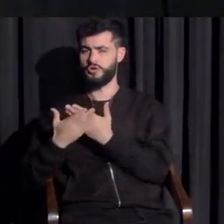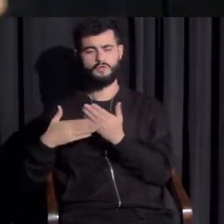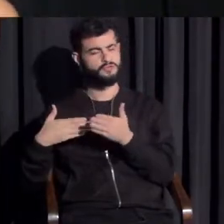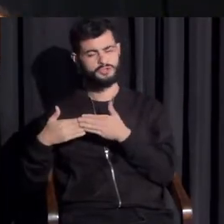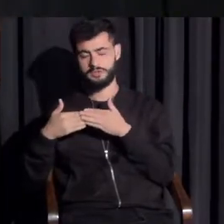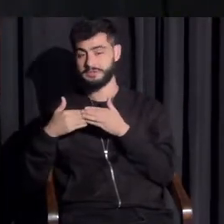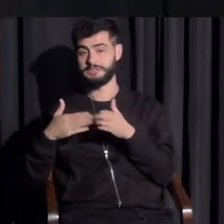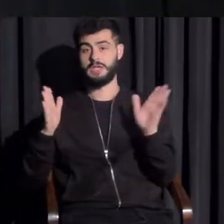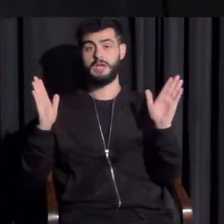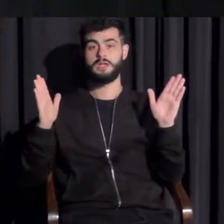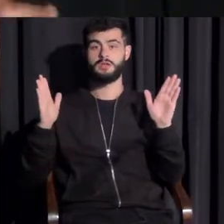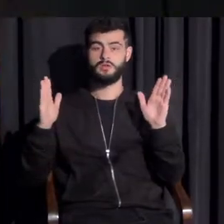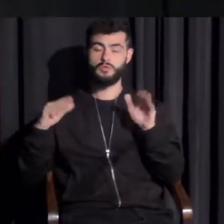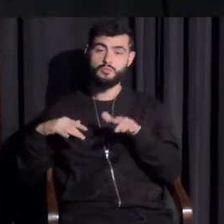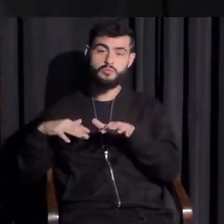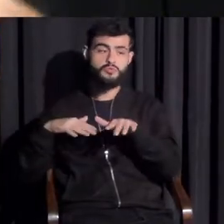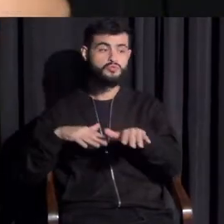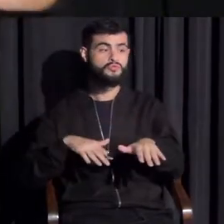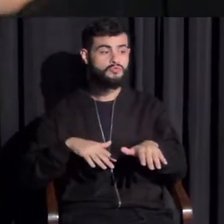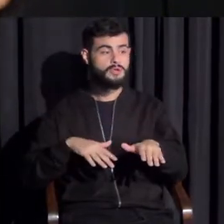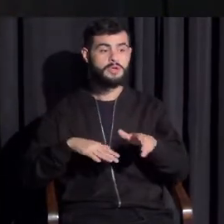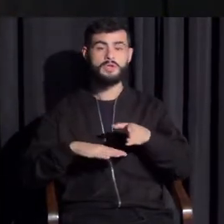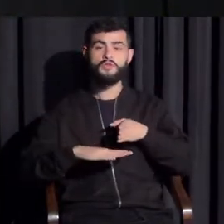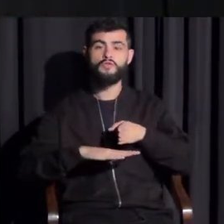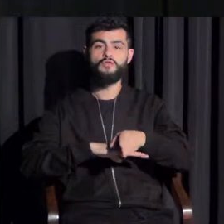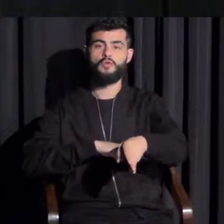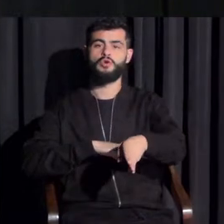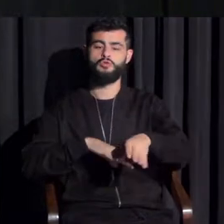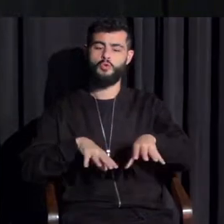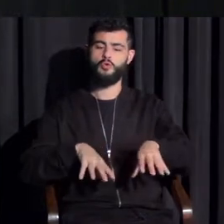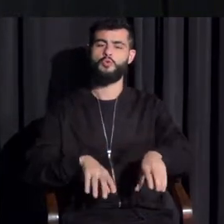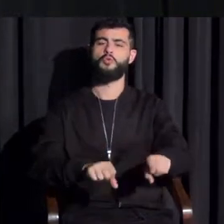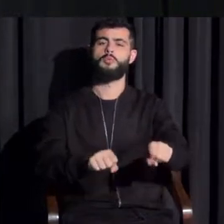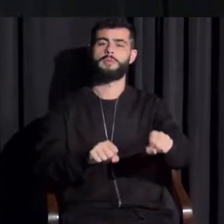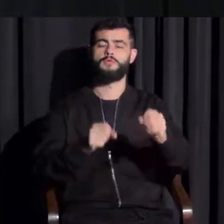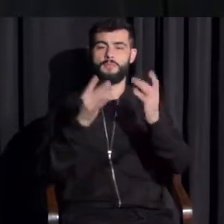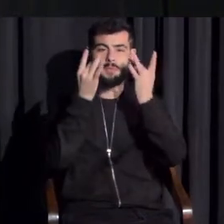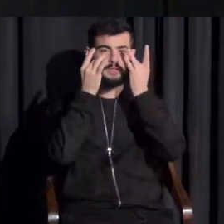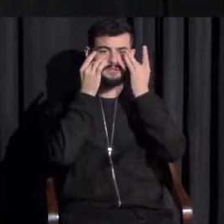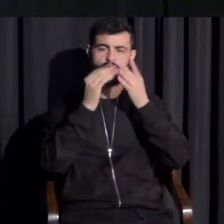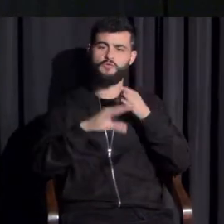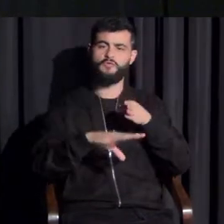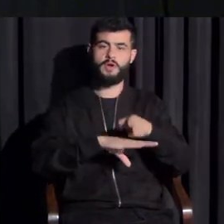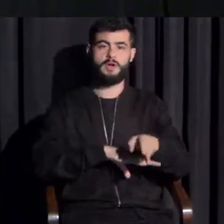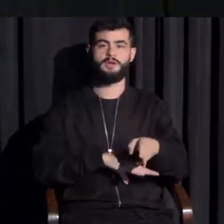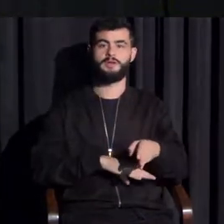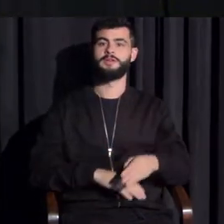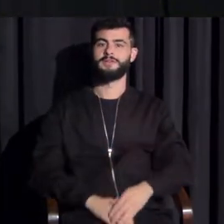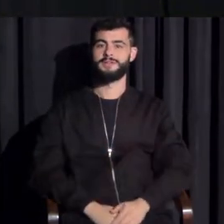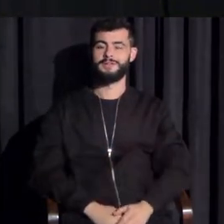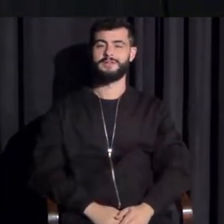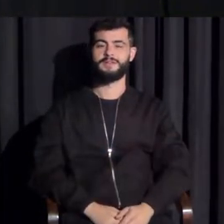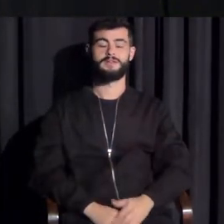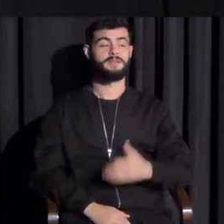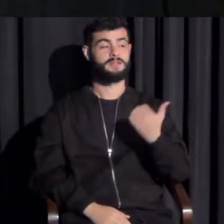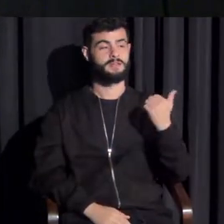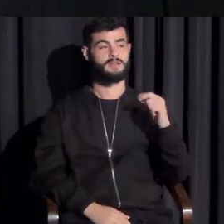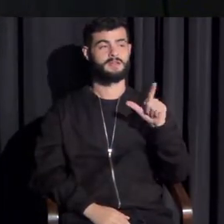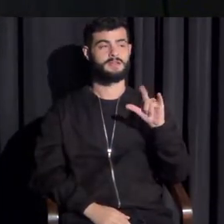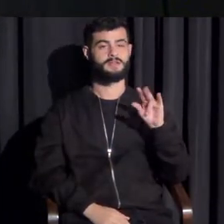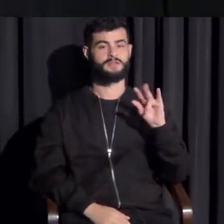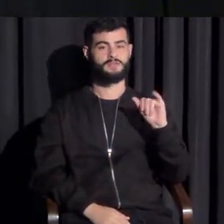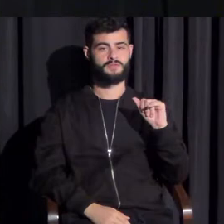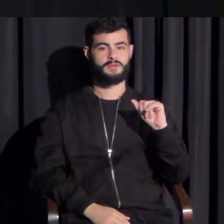das grades do Monte Lugar e ocupam presencialmente. Então, e aí a Lívia... Enfim, e outras